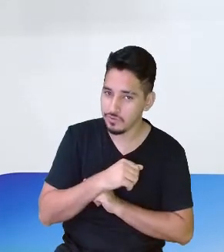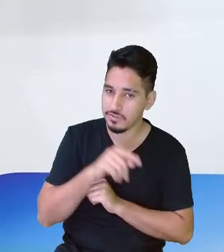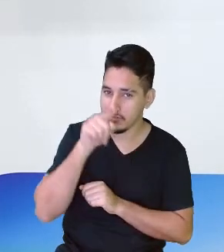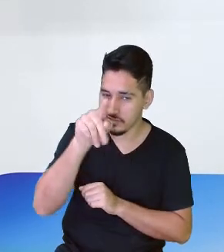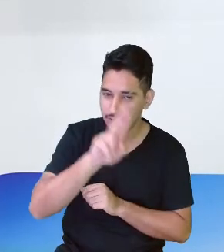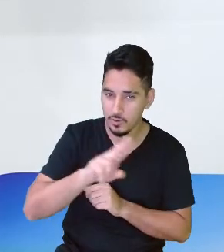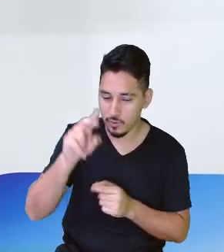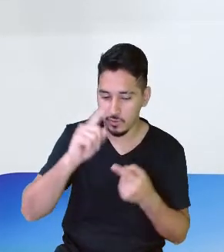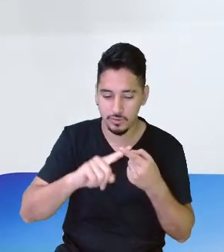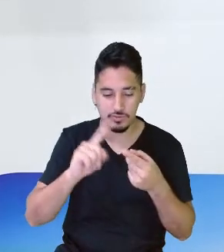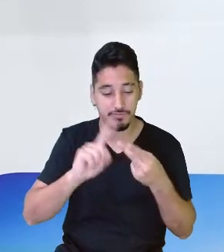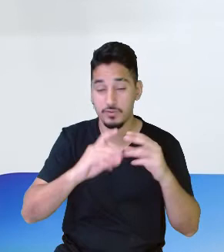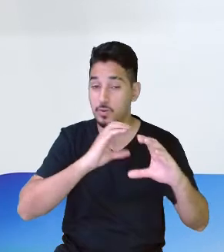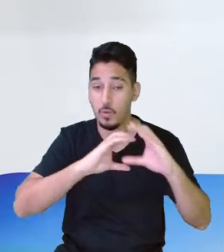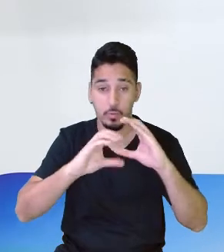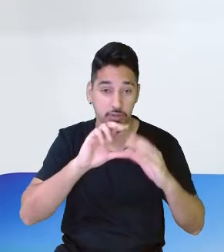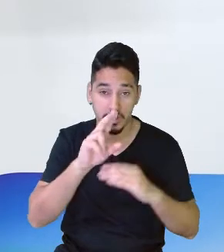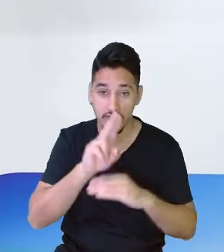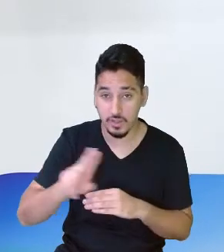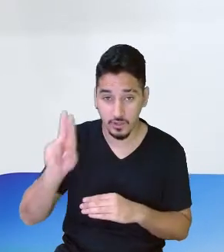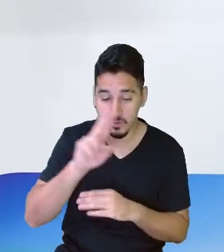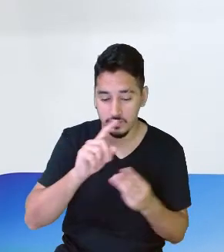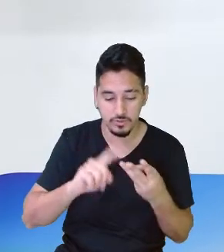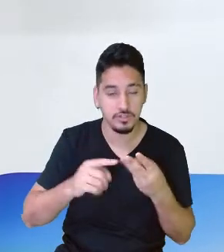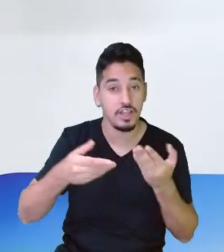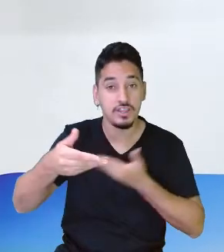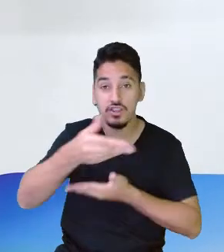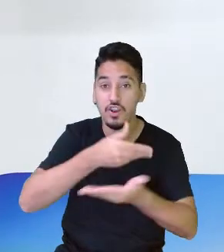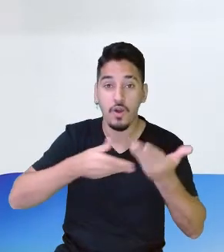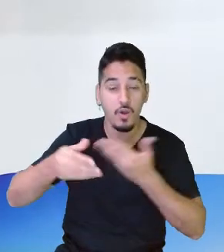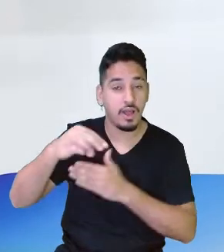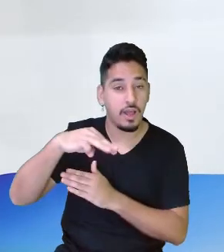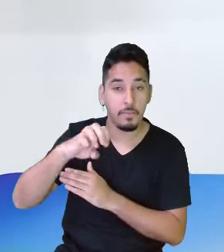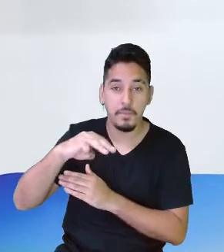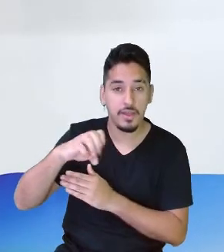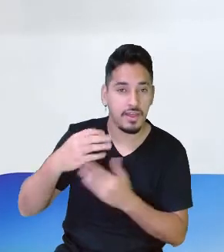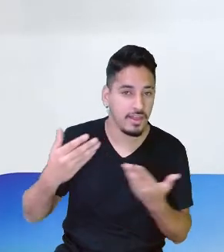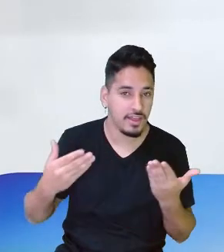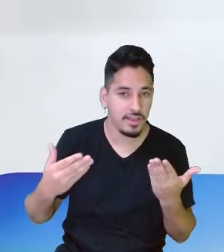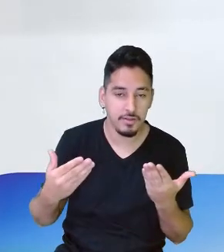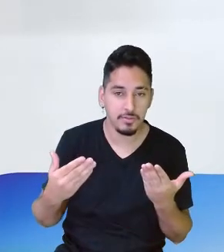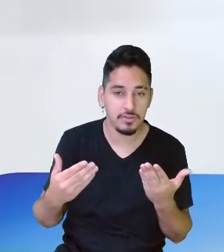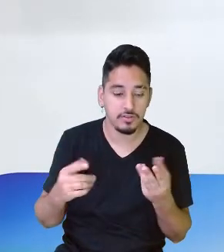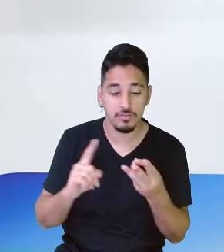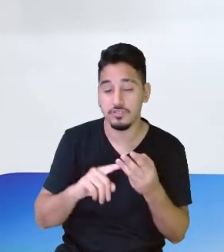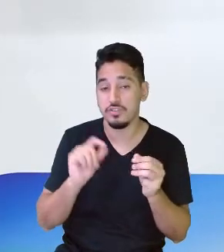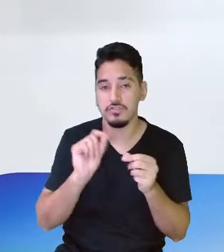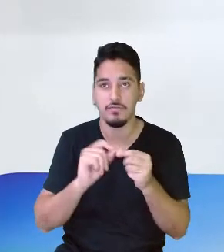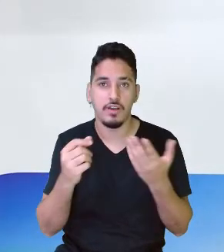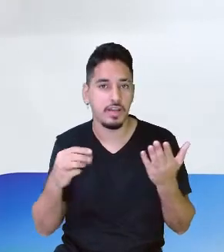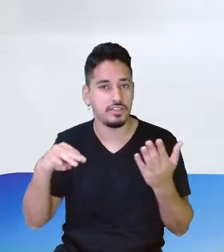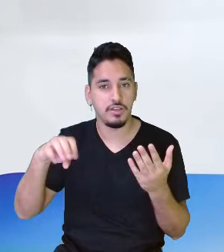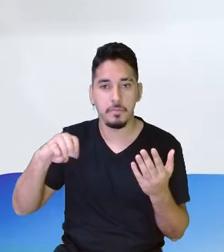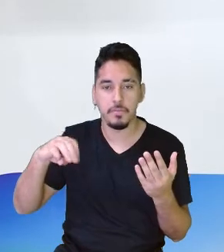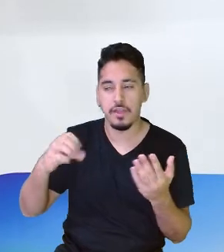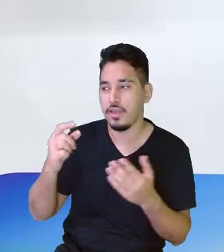memes, vocês se comunicam através dos memes, vocês trocam memes diversos, vocês tiram memes de